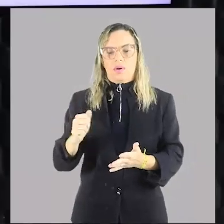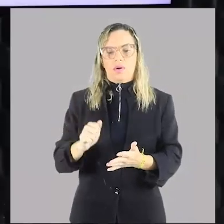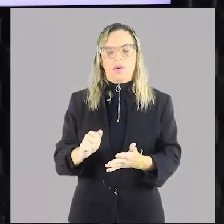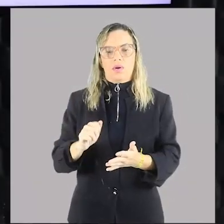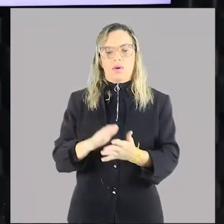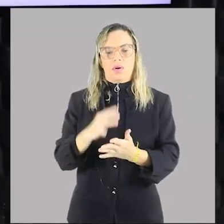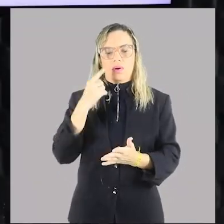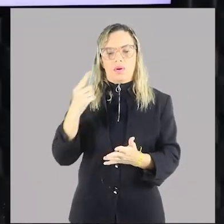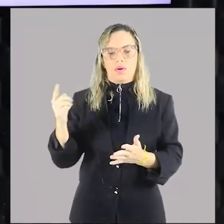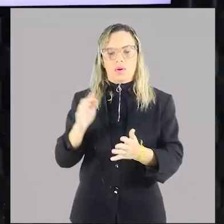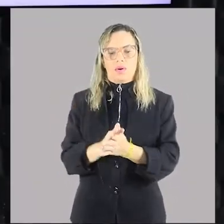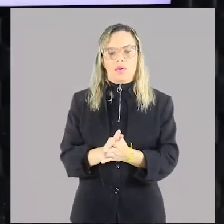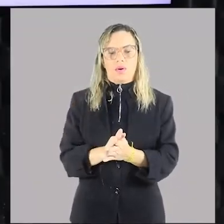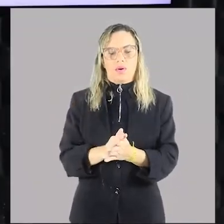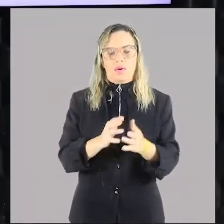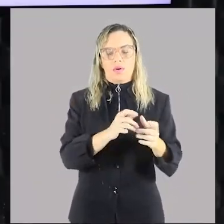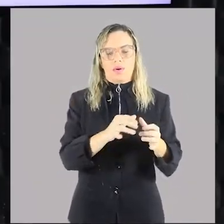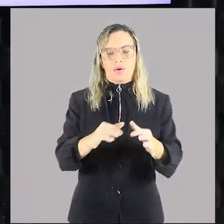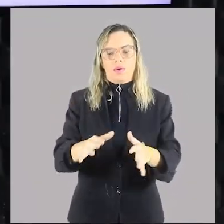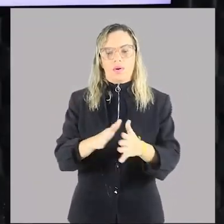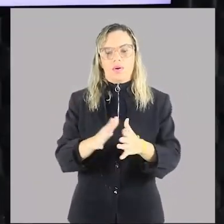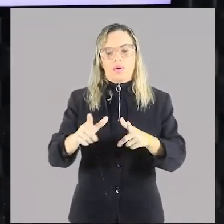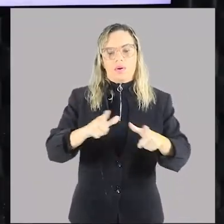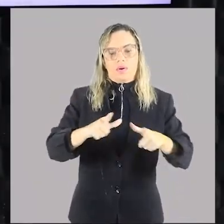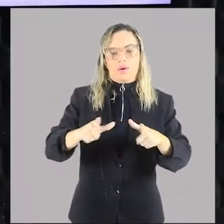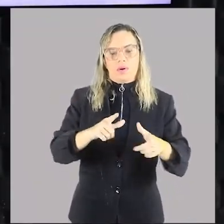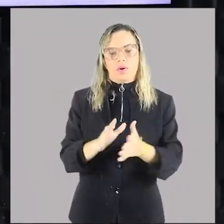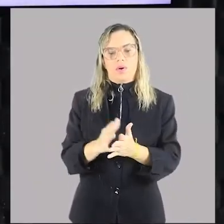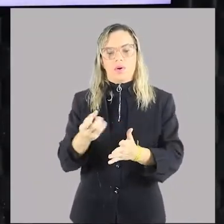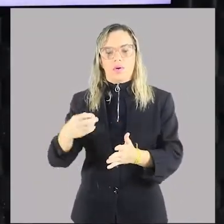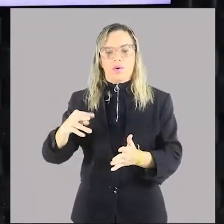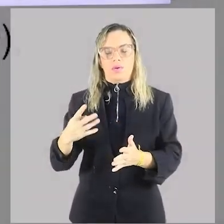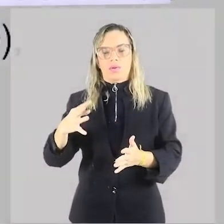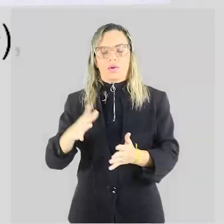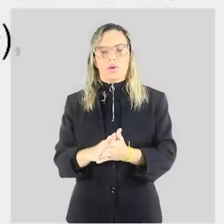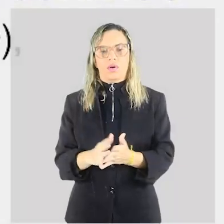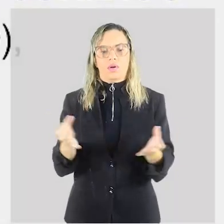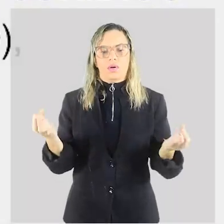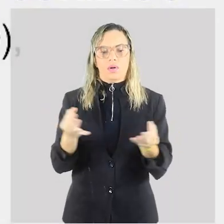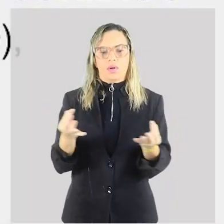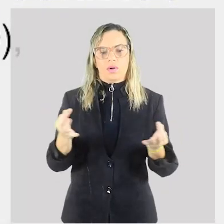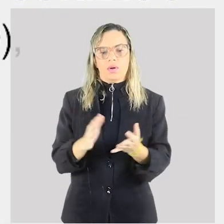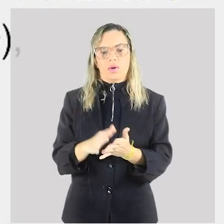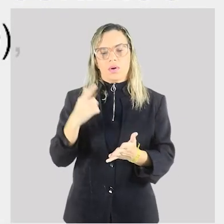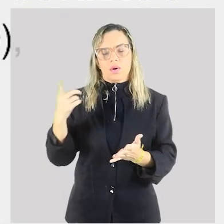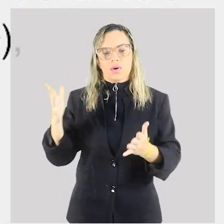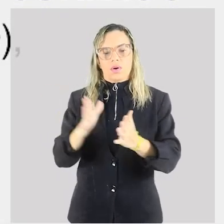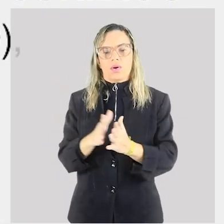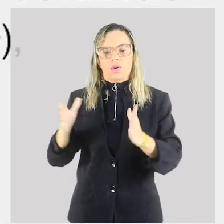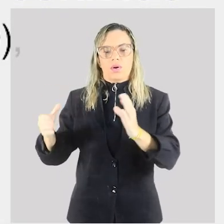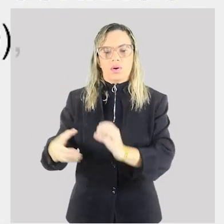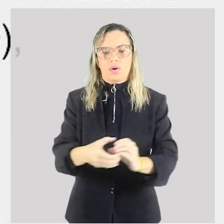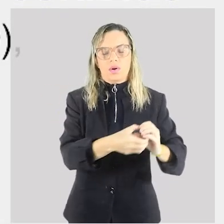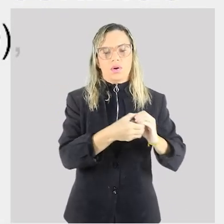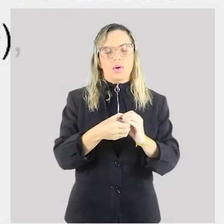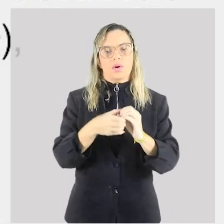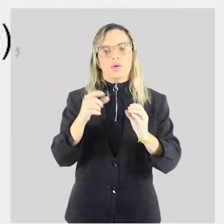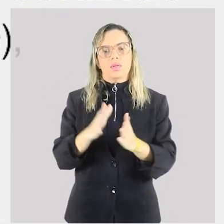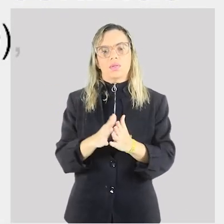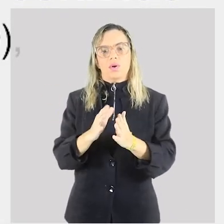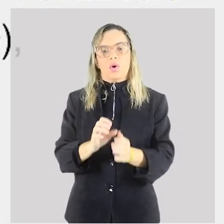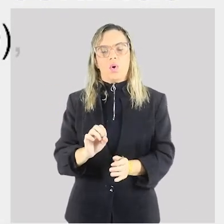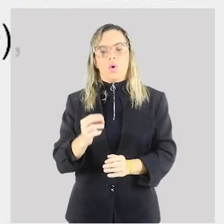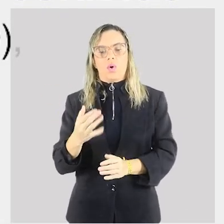descentralização administrativa por serviços ou outorga, perfeito? Por colaboração ou por delegação. É possível um